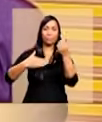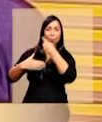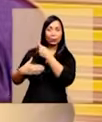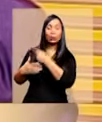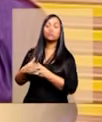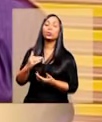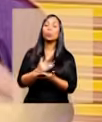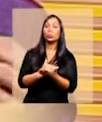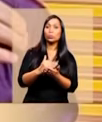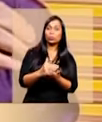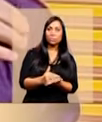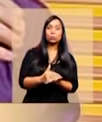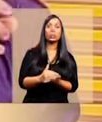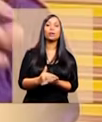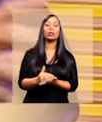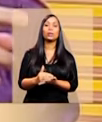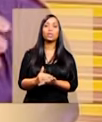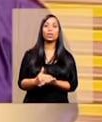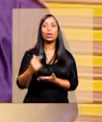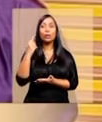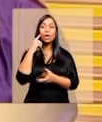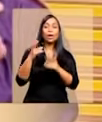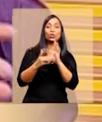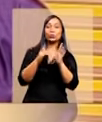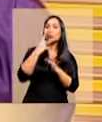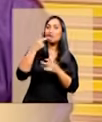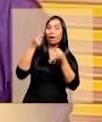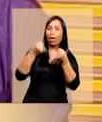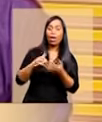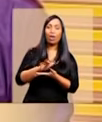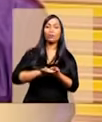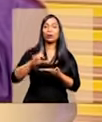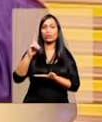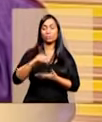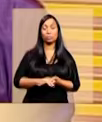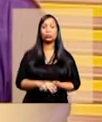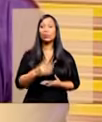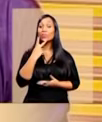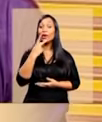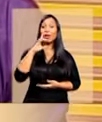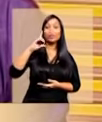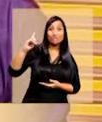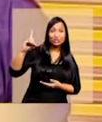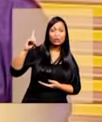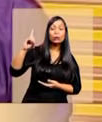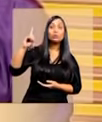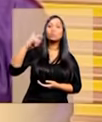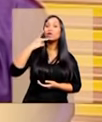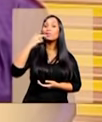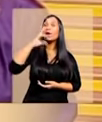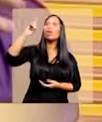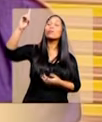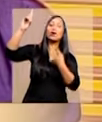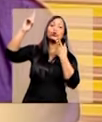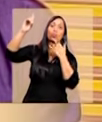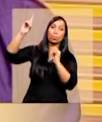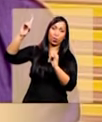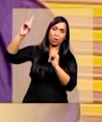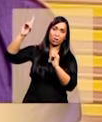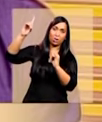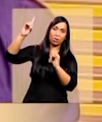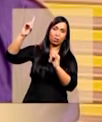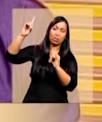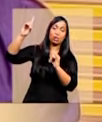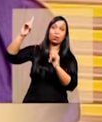tempo atrás, eu comecei a me dar conta que Jesus não falava de Deus. Quando ele falava de Deus, ele falava do Pai.